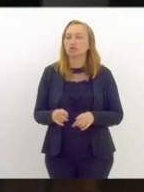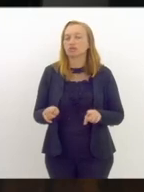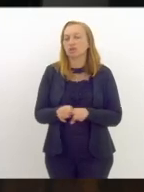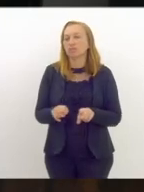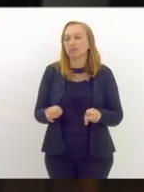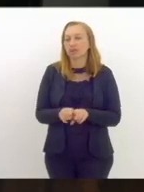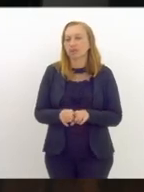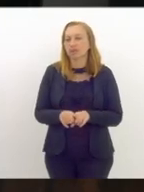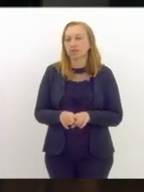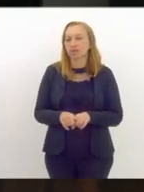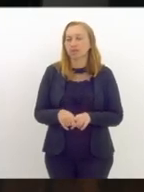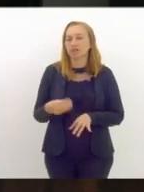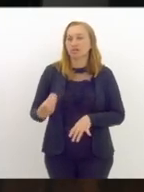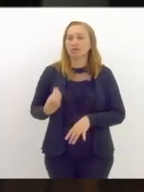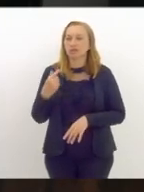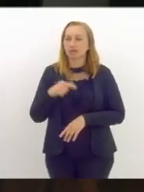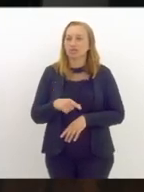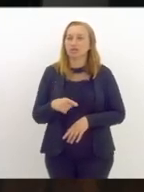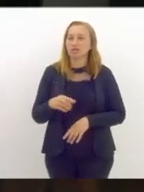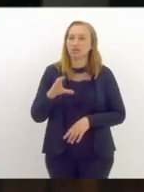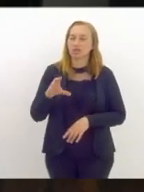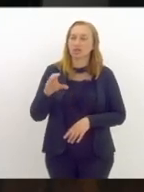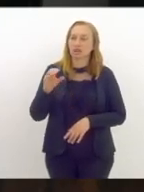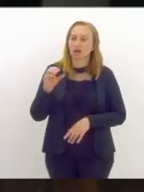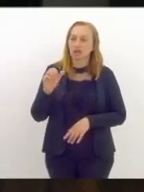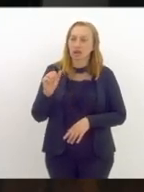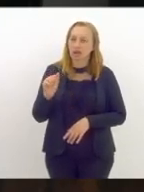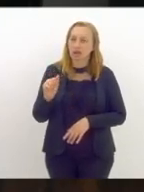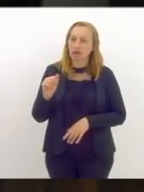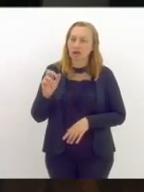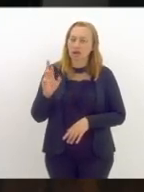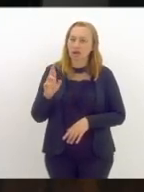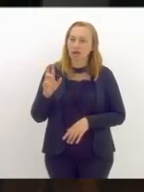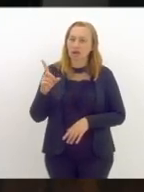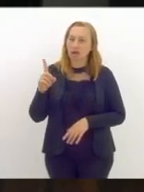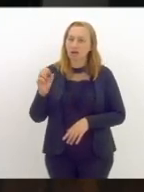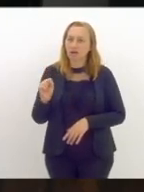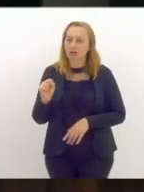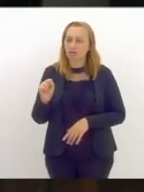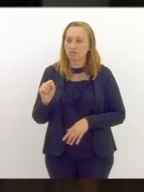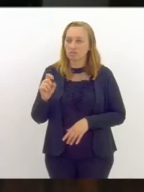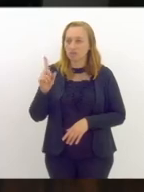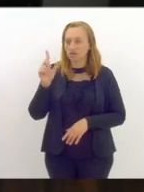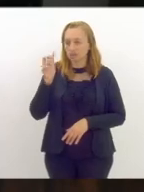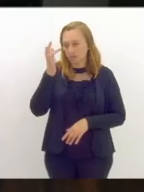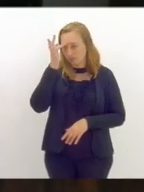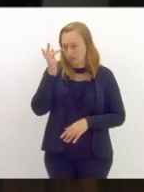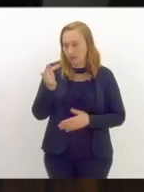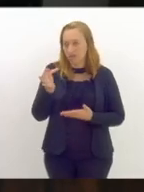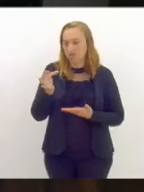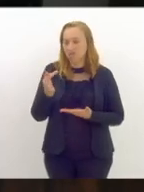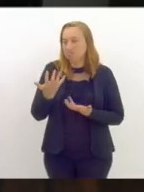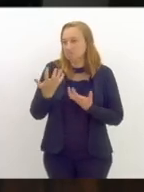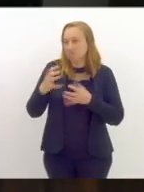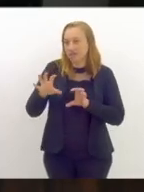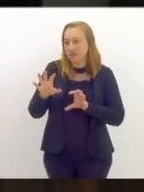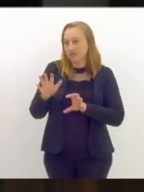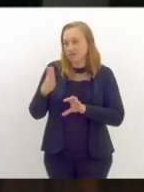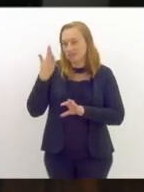estão presente aqui o nosso Carlos da Fé. Não quero mais saber de ti.